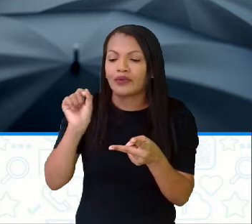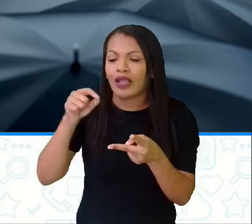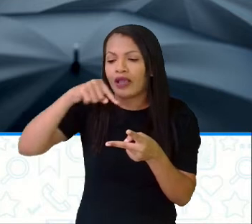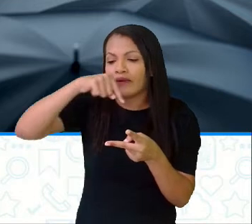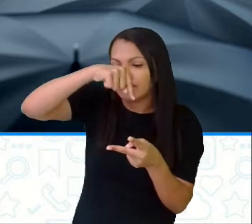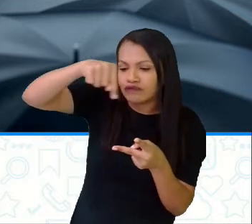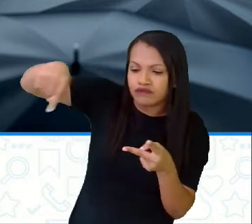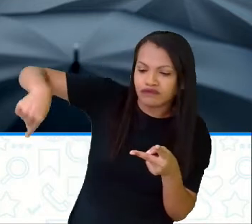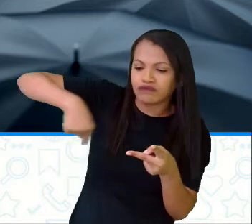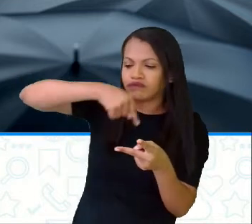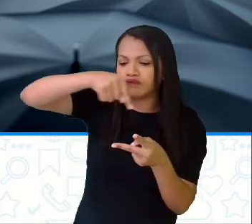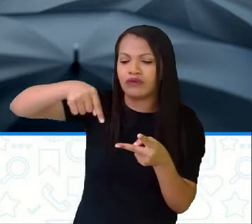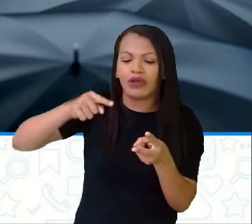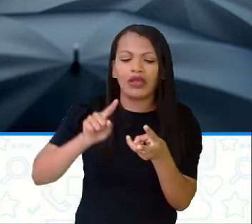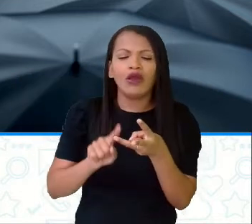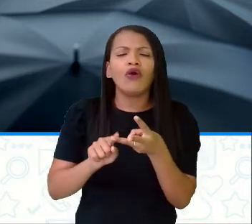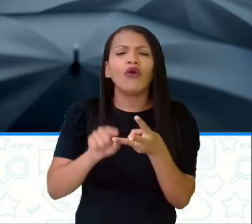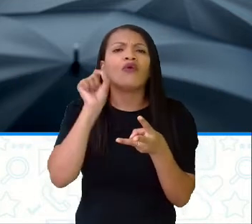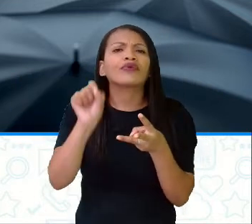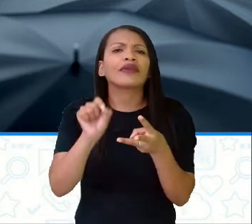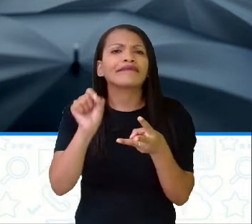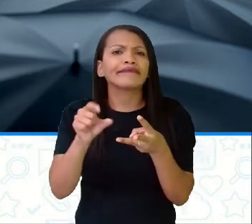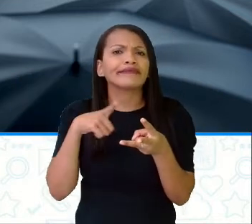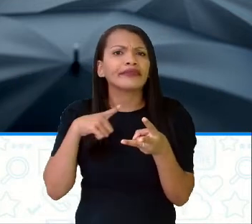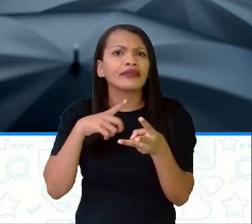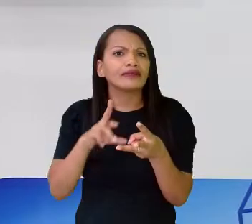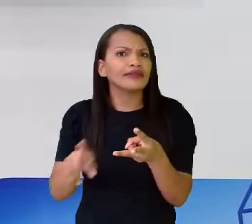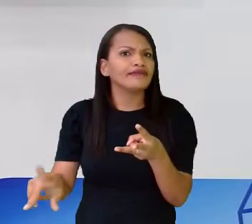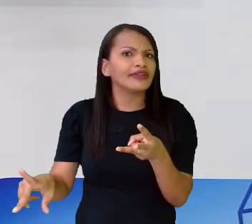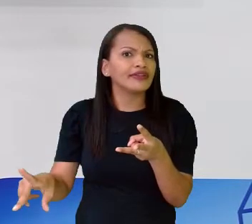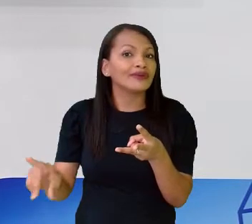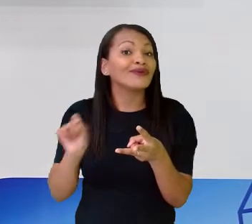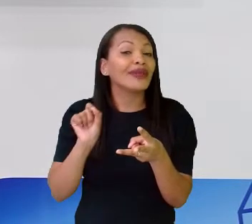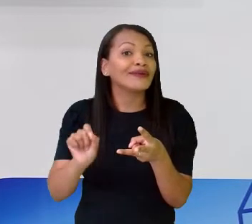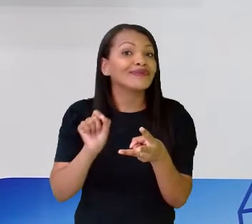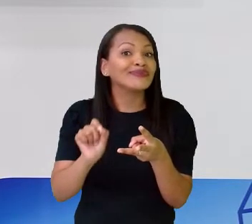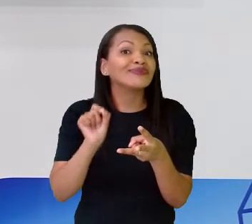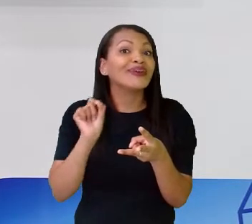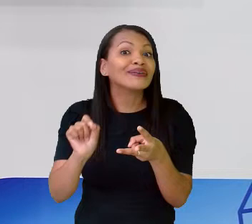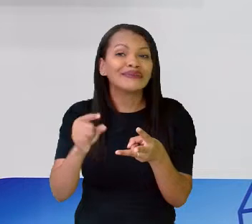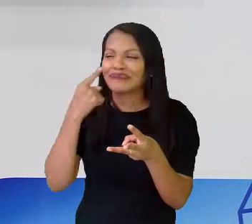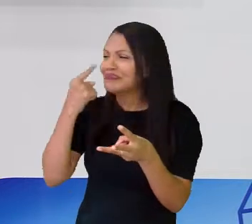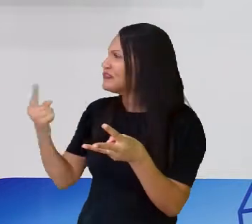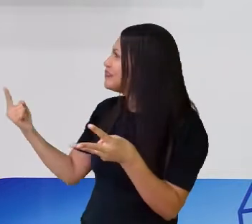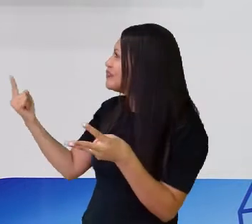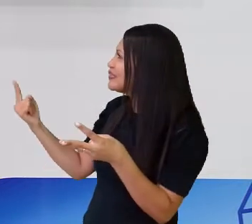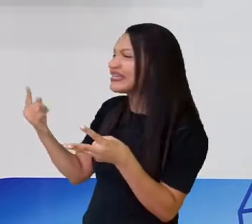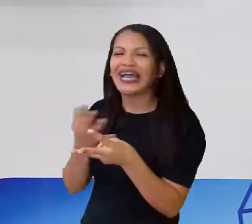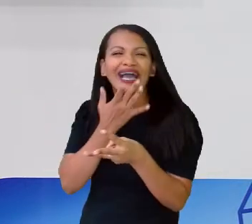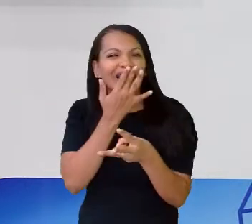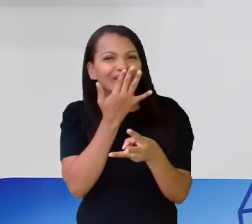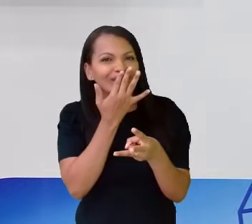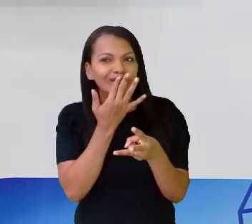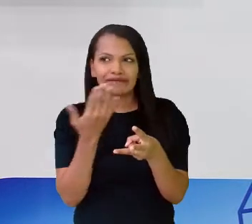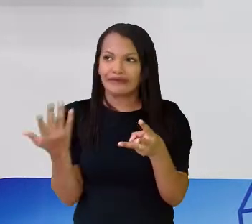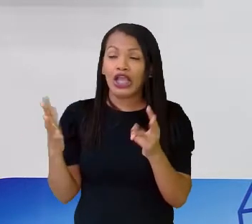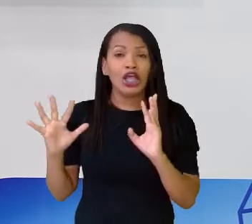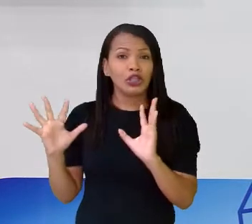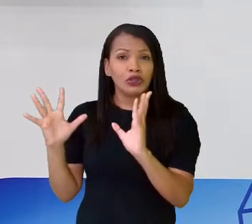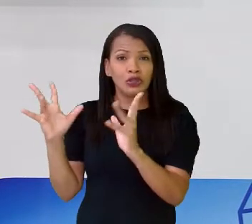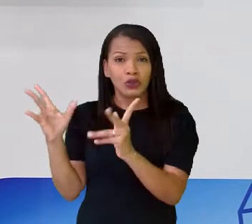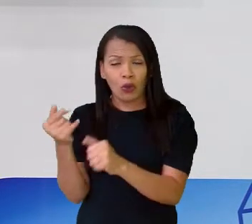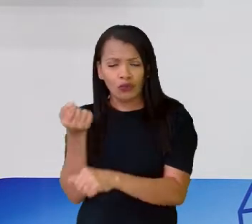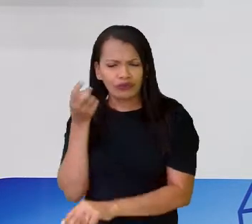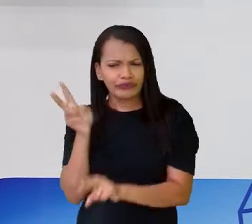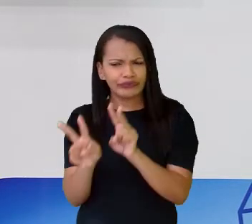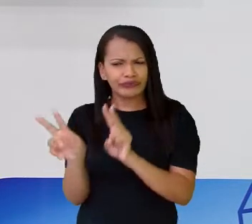têm de diferente? A cor. Tem um guarda-chuva aqui que é diferente dos outros. Ó. A sua maioria aqui, na